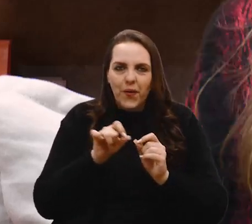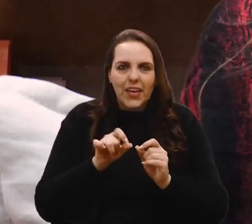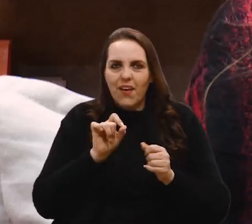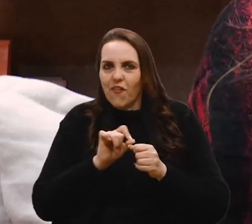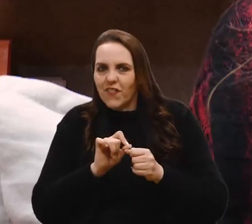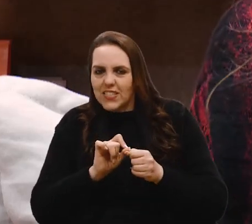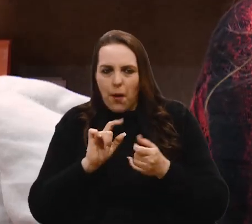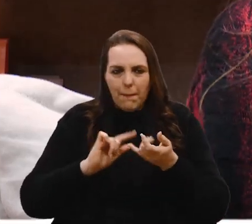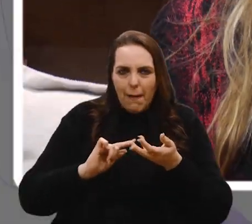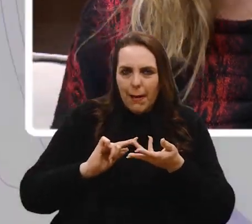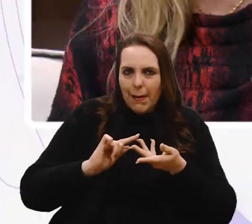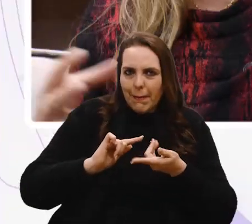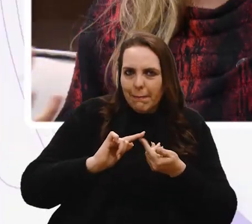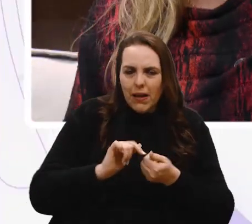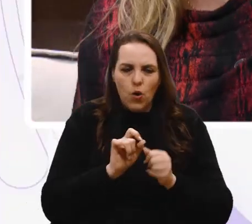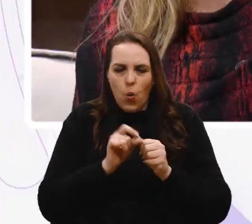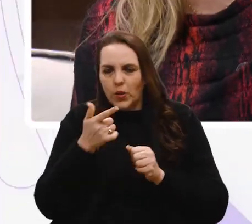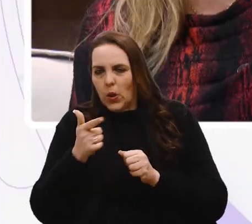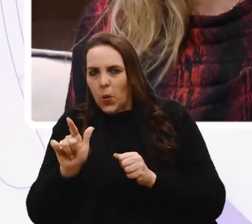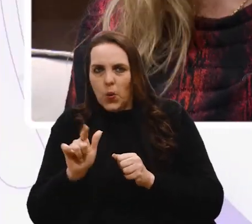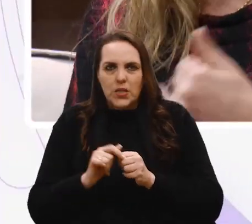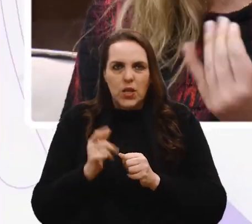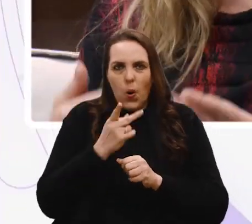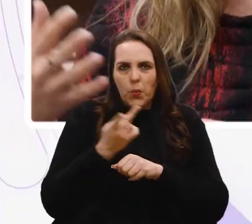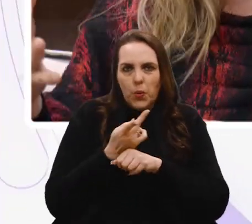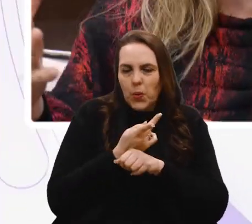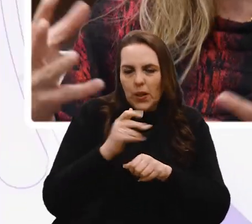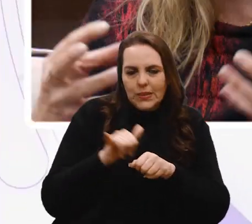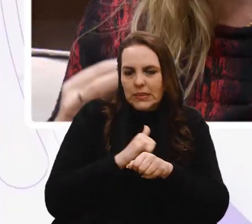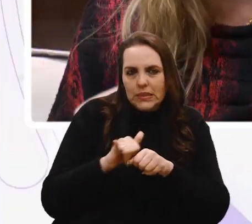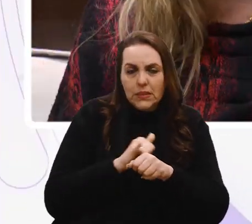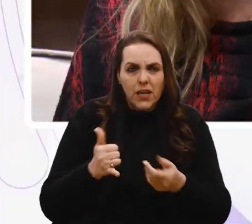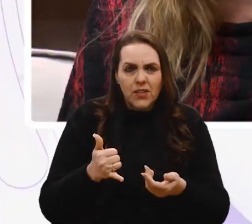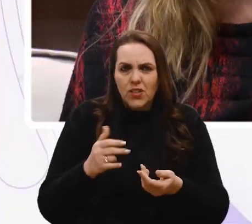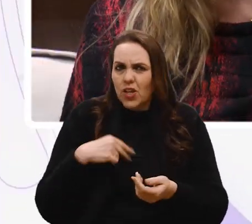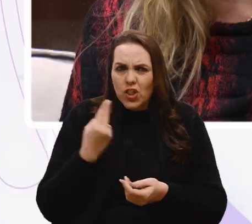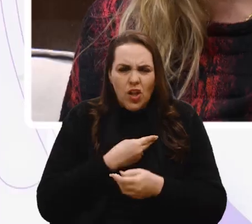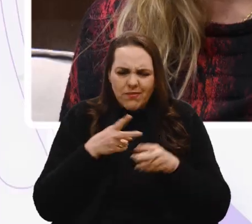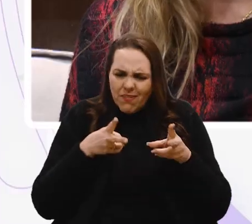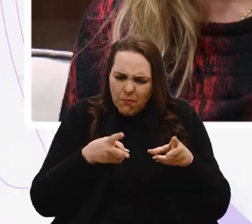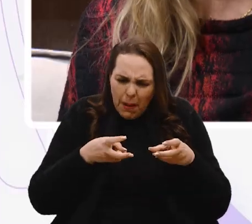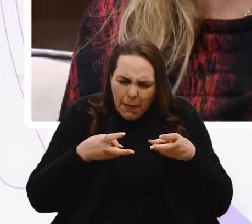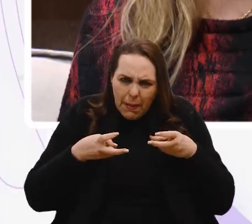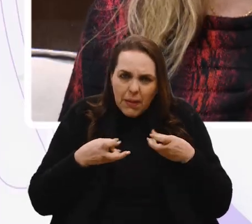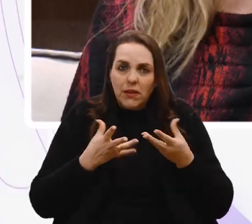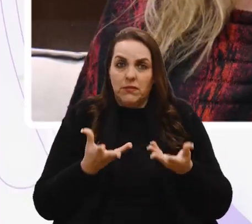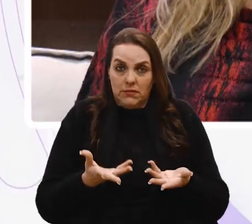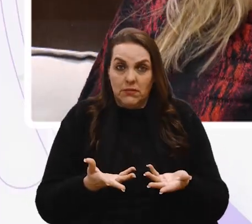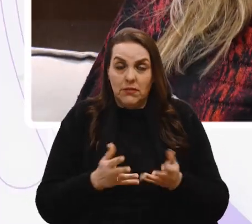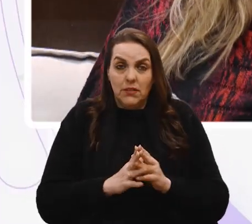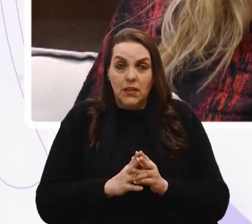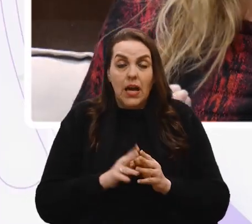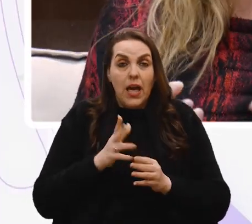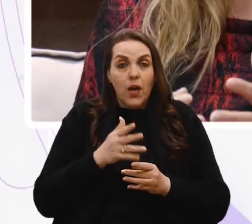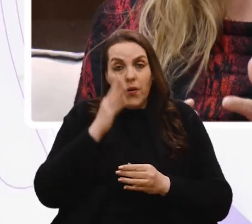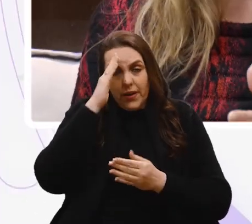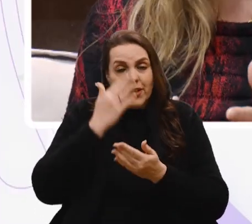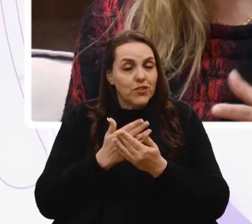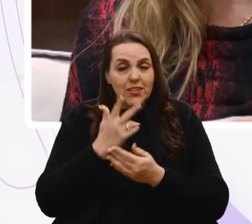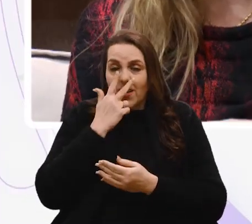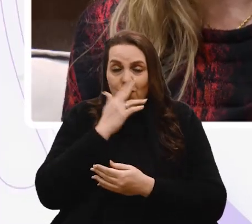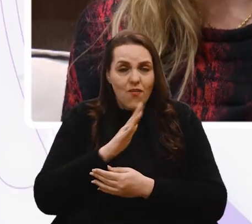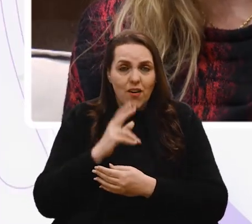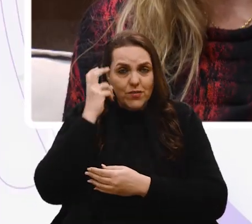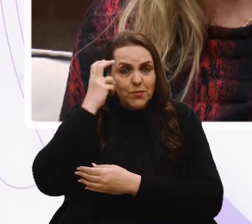que é para fazer. Será que dá para fazer outra coisa? Será que dá para procurar outro jeito? A gente vai esmiuçar aquilo Eu acho que a superdotação precisa